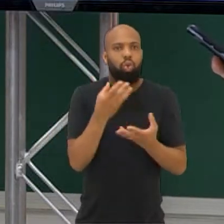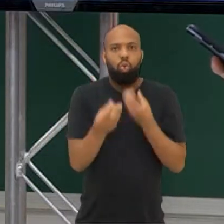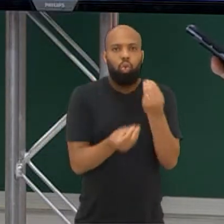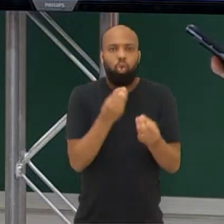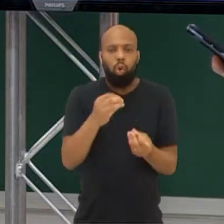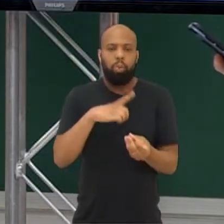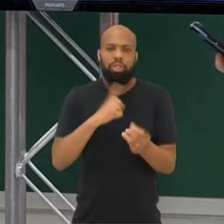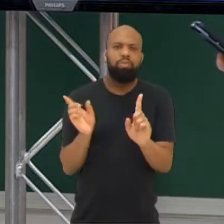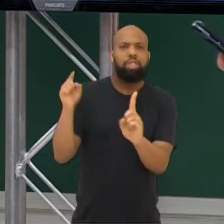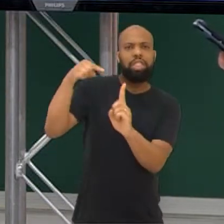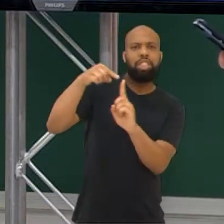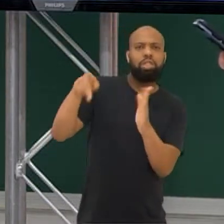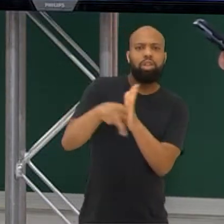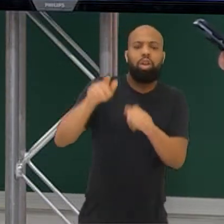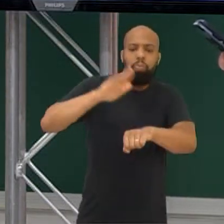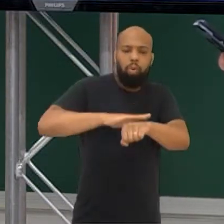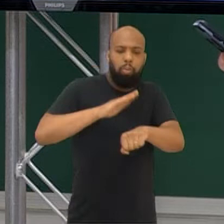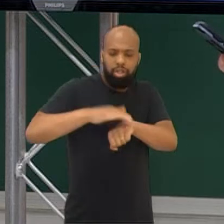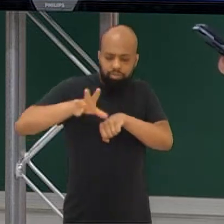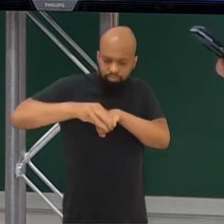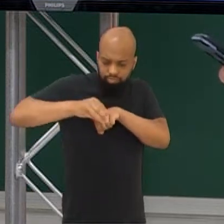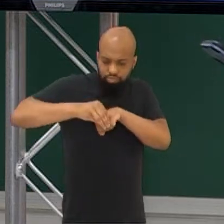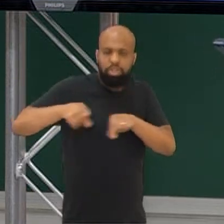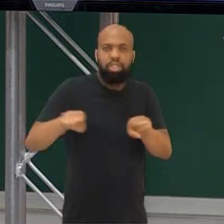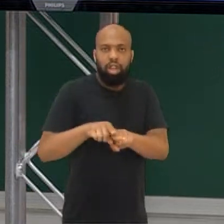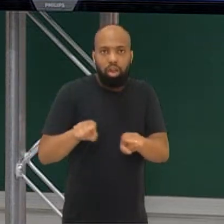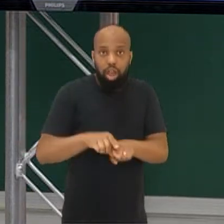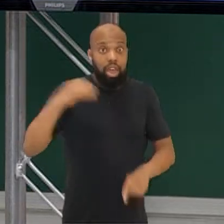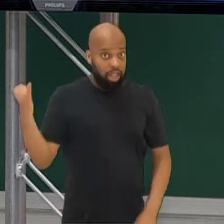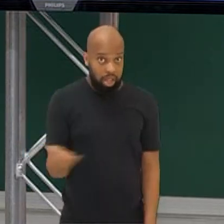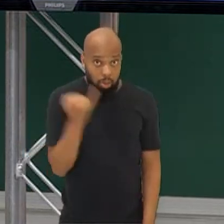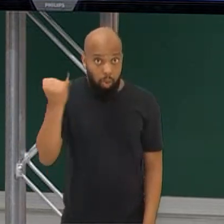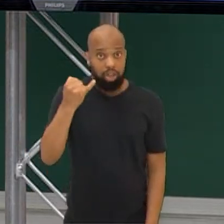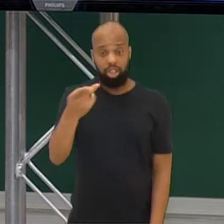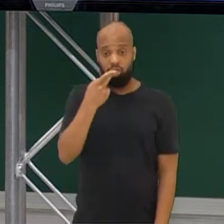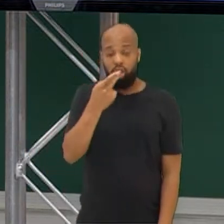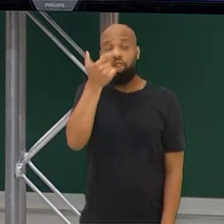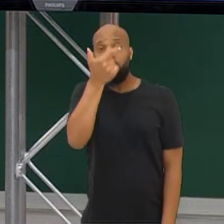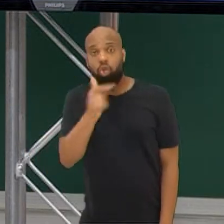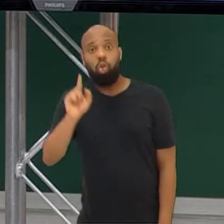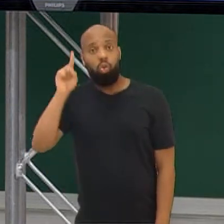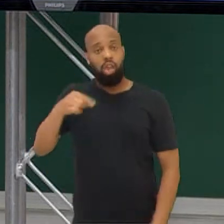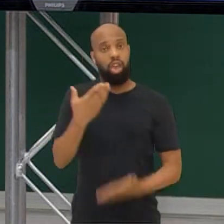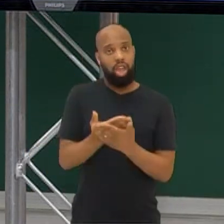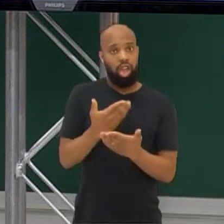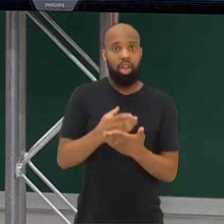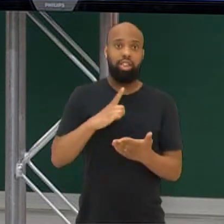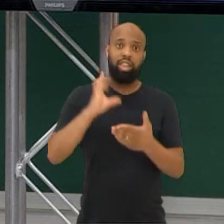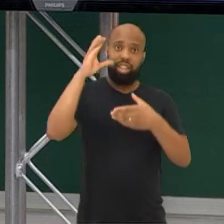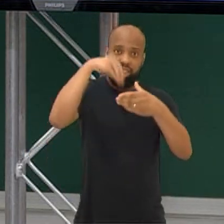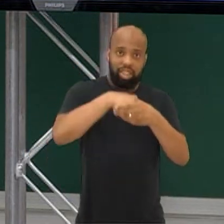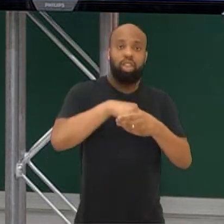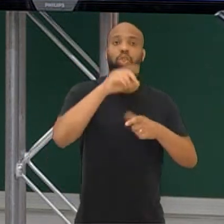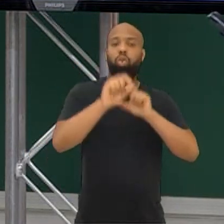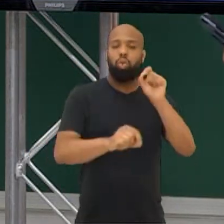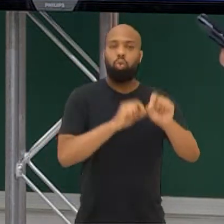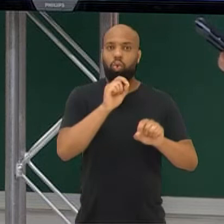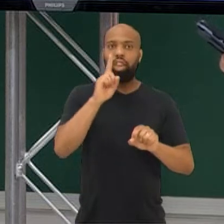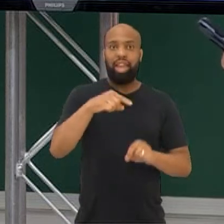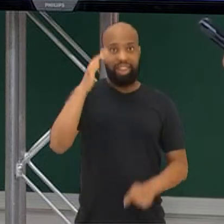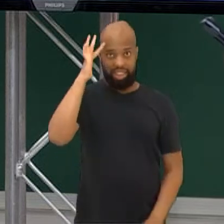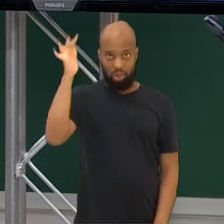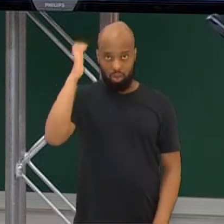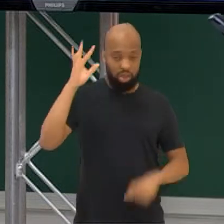exemplo, da intencionalidade na hora do conhecimento. E lembrando, isso aqui é uma aula que está no conteúdo estruturante chamado Teoria do